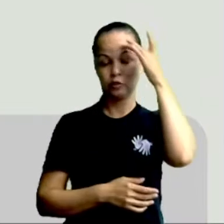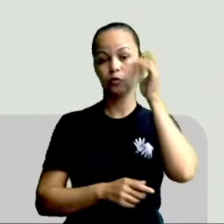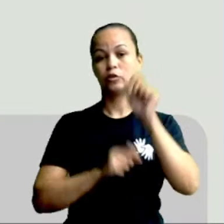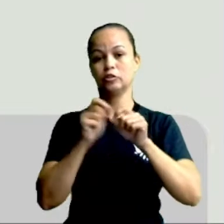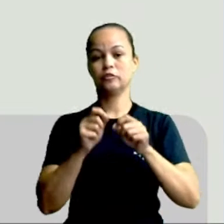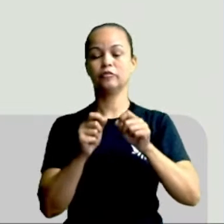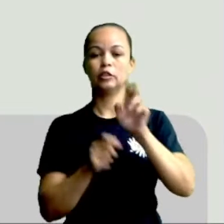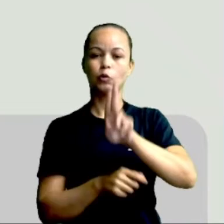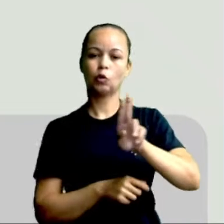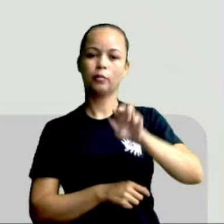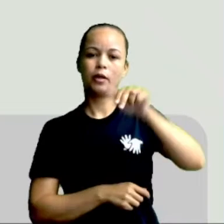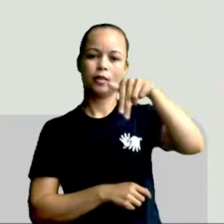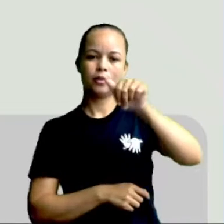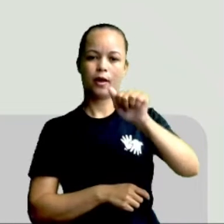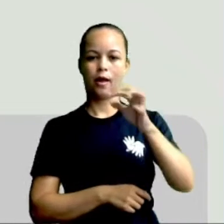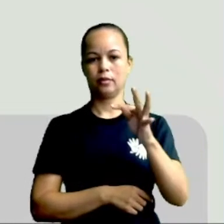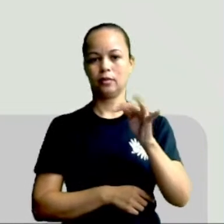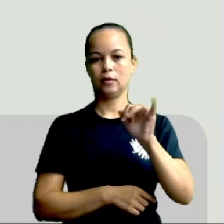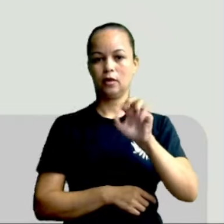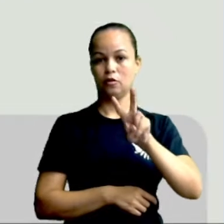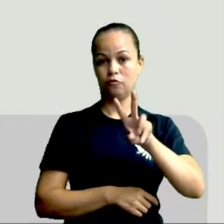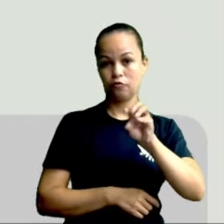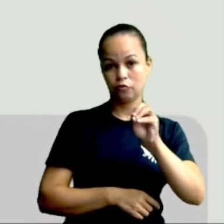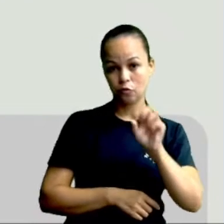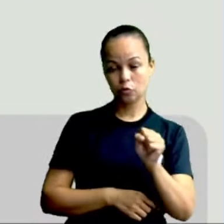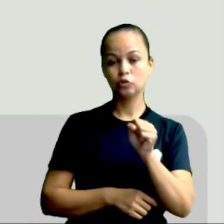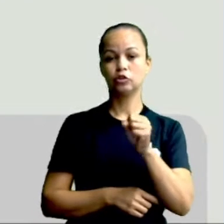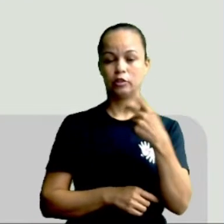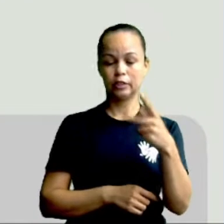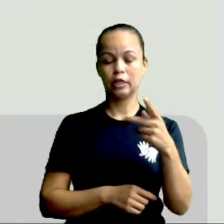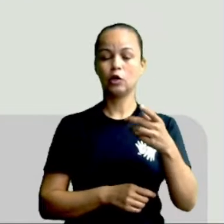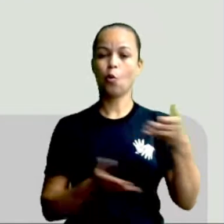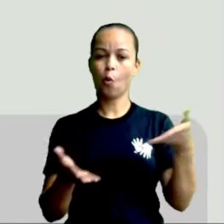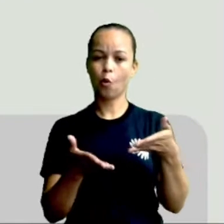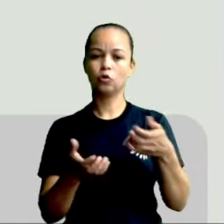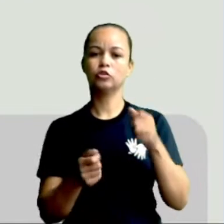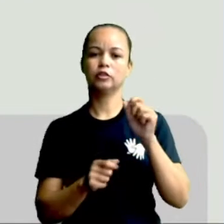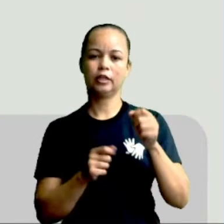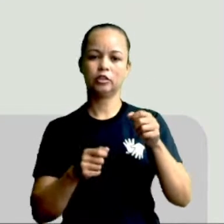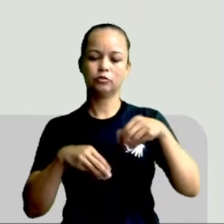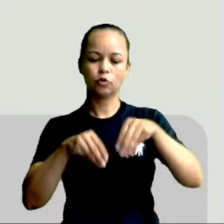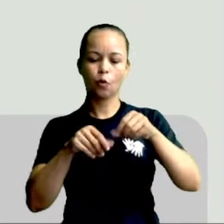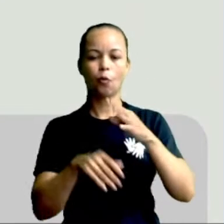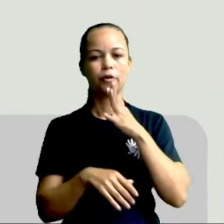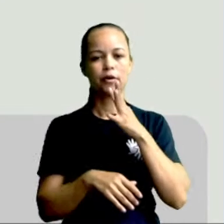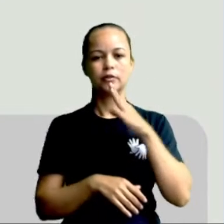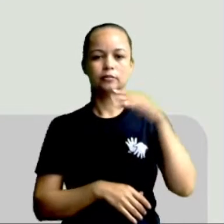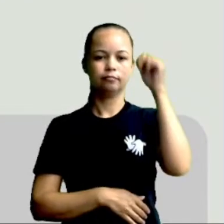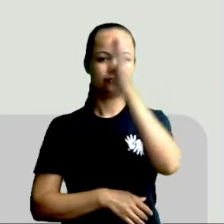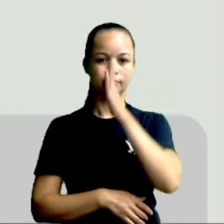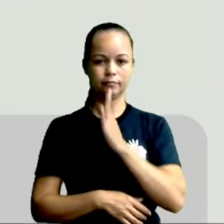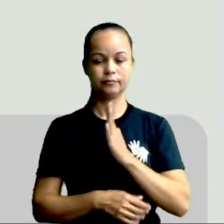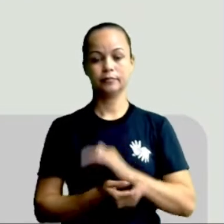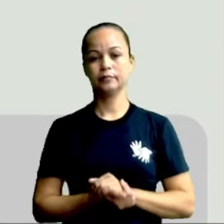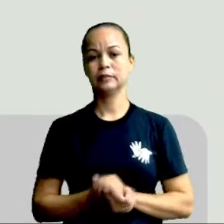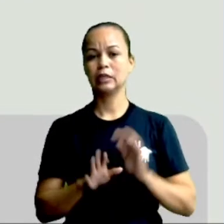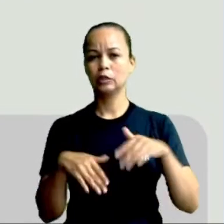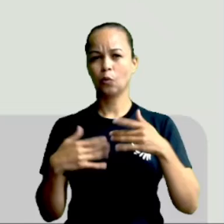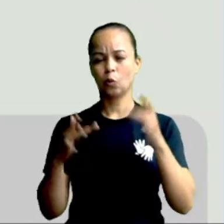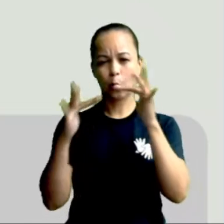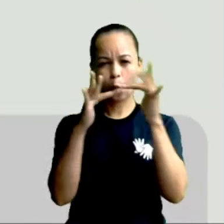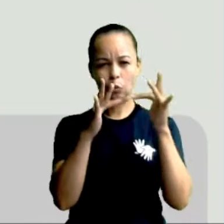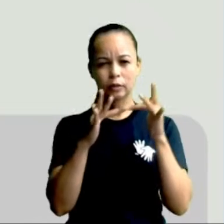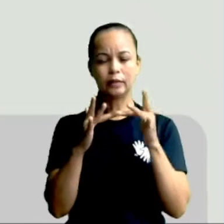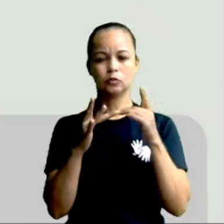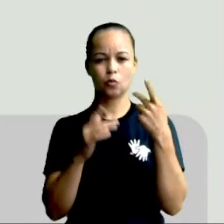de nativos, né? Que eram as pessoas que haviam nascido nessas terras que hoje a gente conhece por Brasil, beleza? Então, quando eles entram em contato